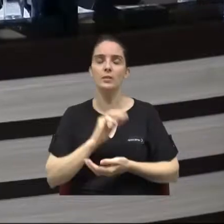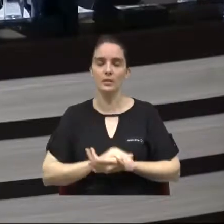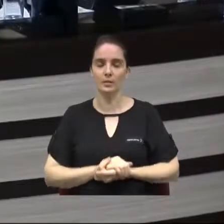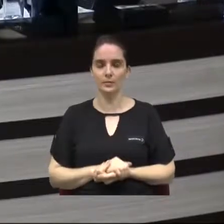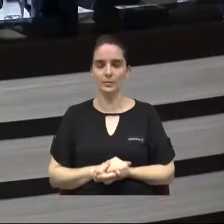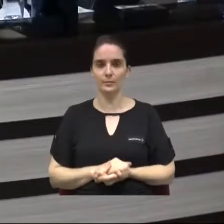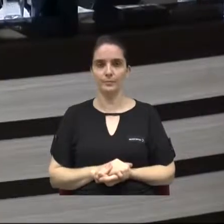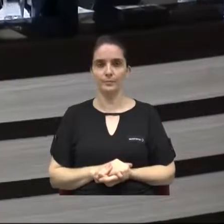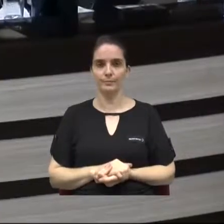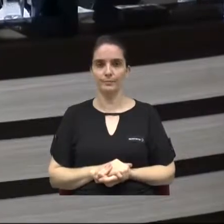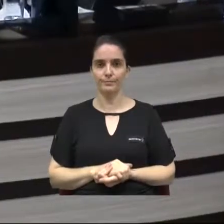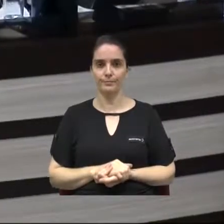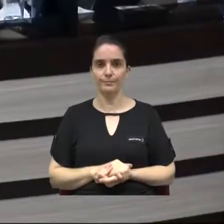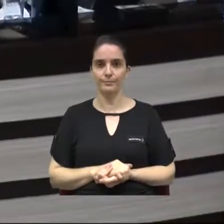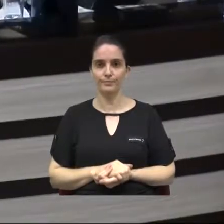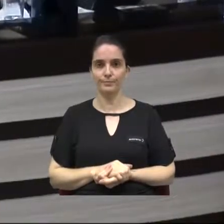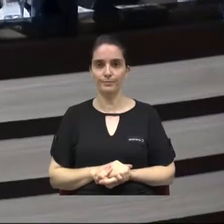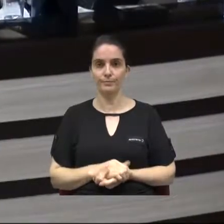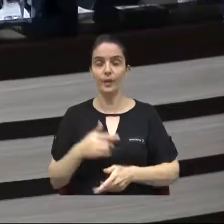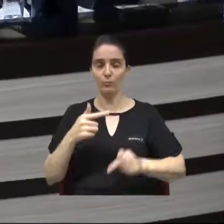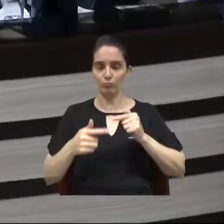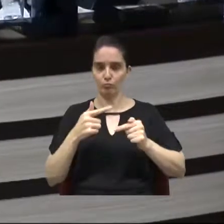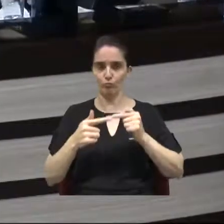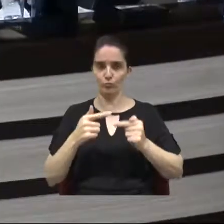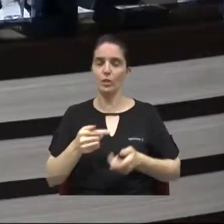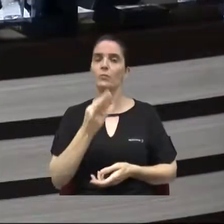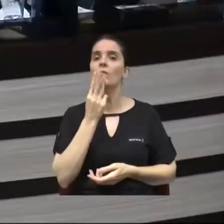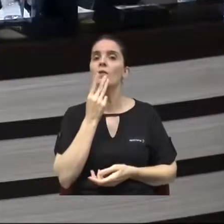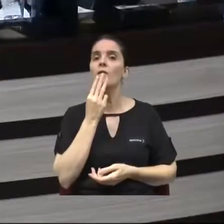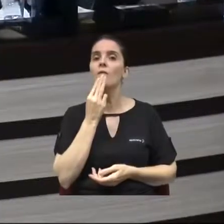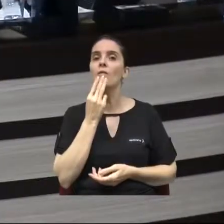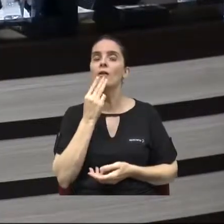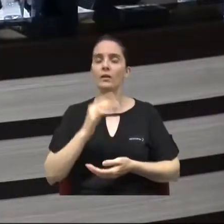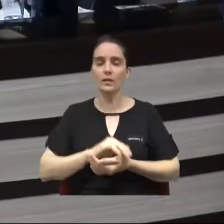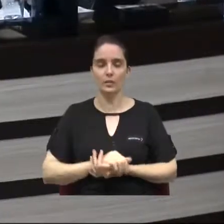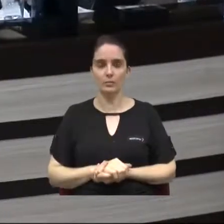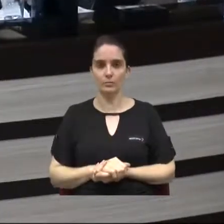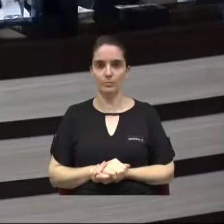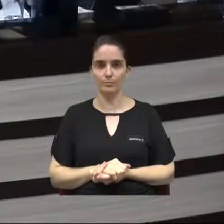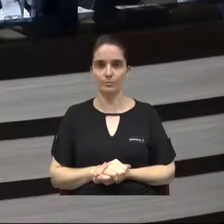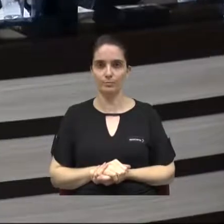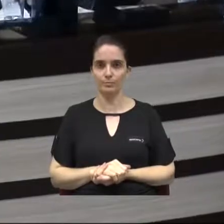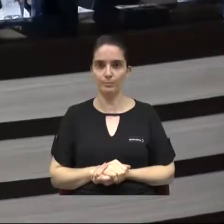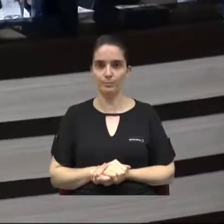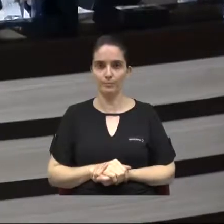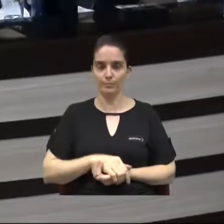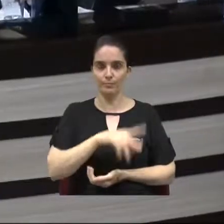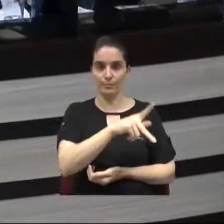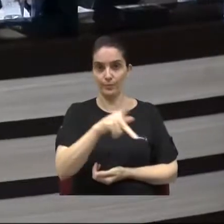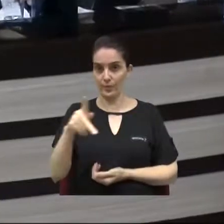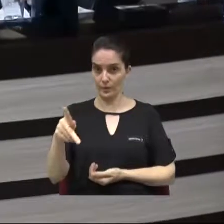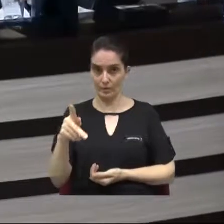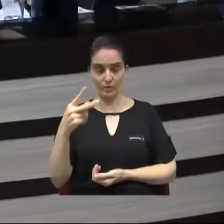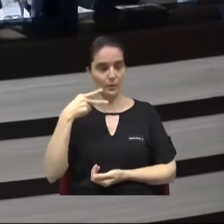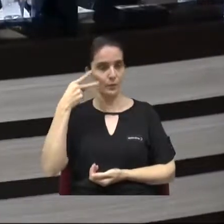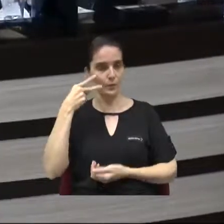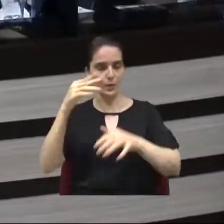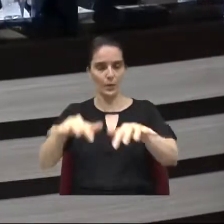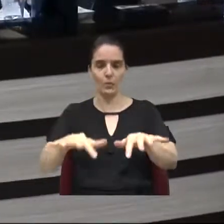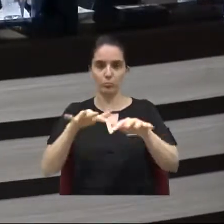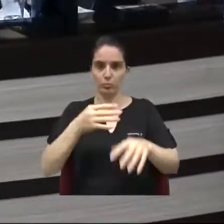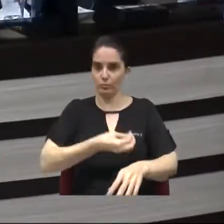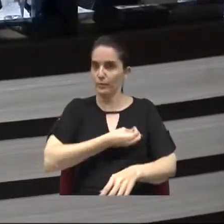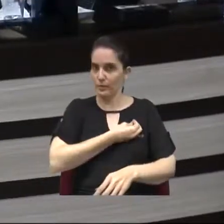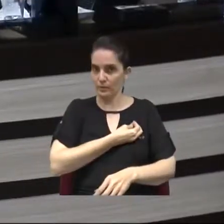discussão. Eu gostaria, presidente. Em discussão. Com a palavra, vereador Vaguinho. Senhor presidente, nobres pares, público